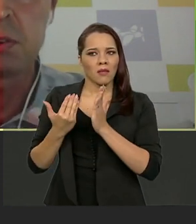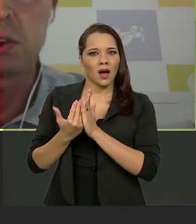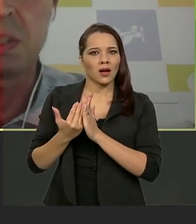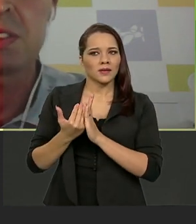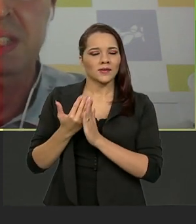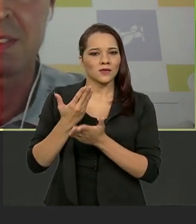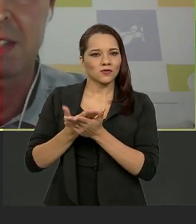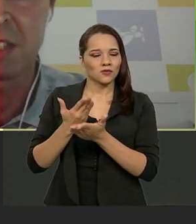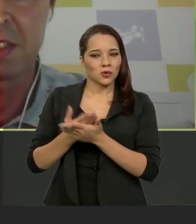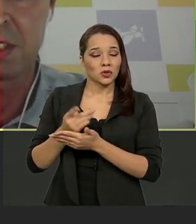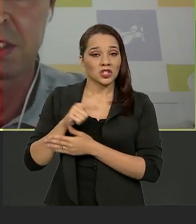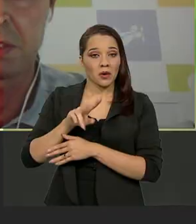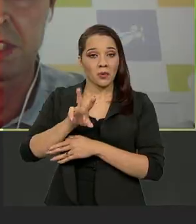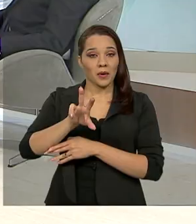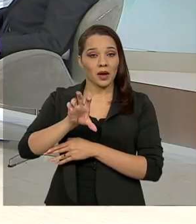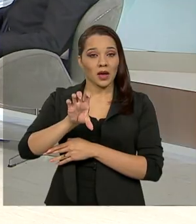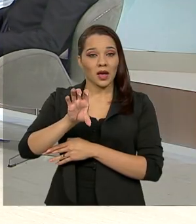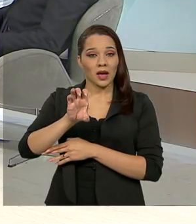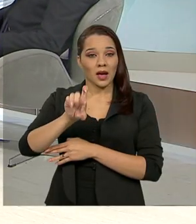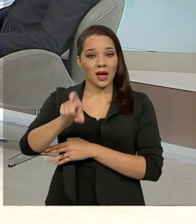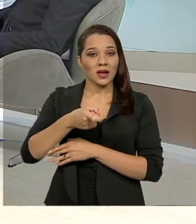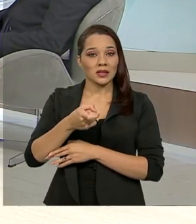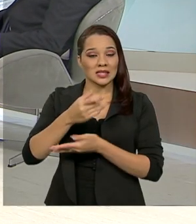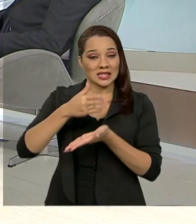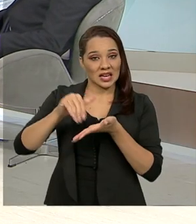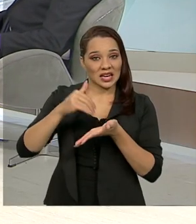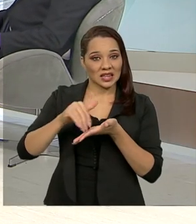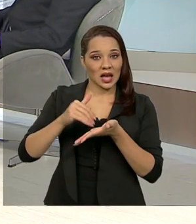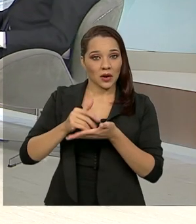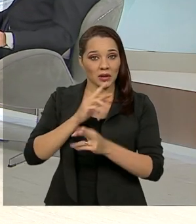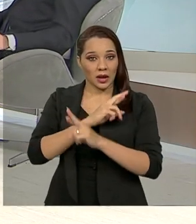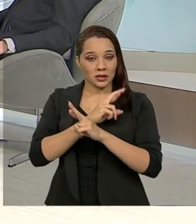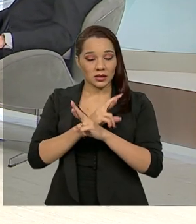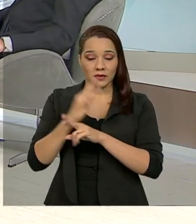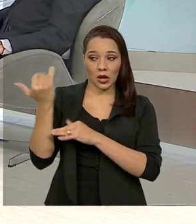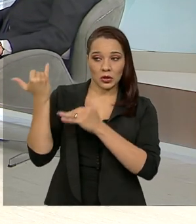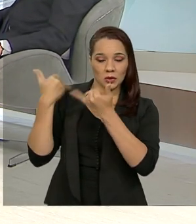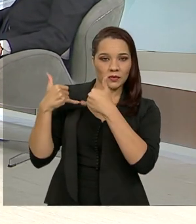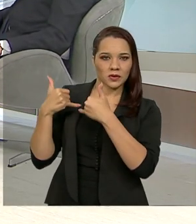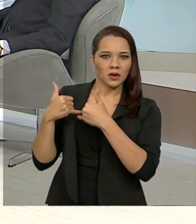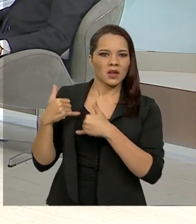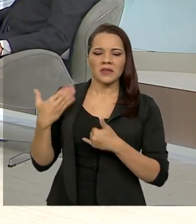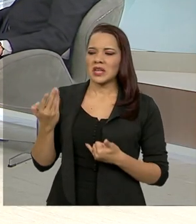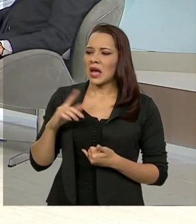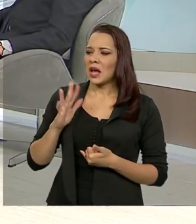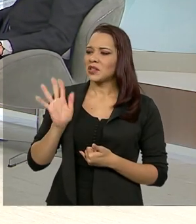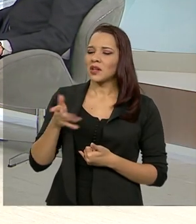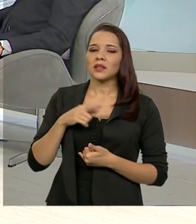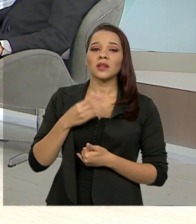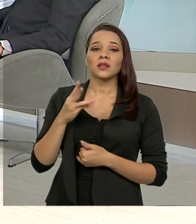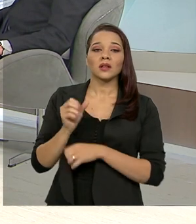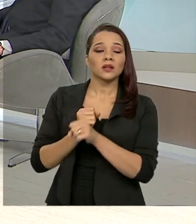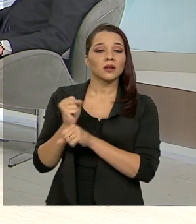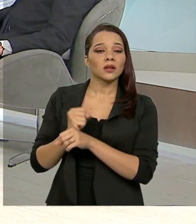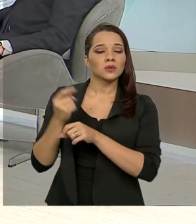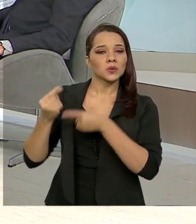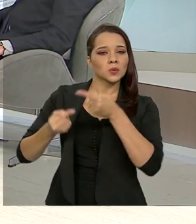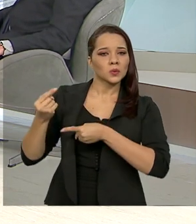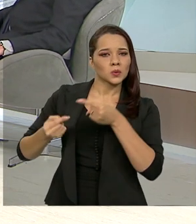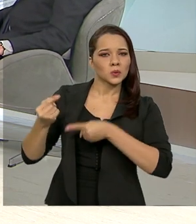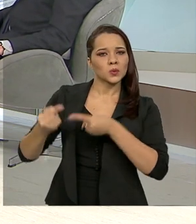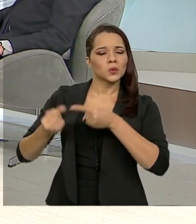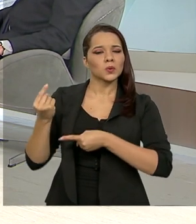já ouvi isso de um ex-secretário da Receita Federal, que me disse o seguinte: olha, estamos aí há 30 anos discutindo isso e